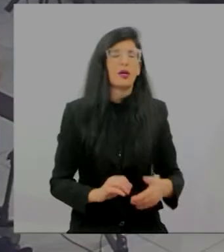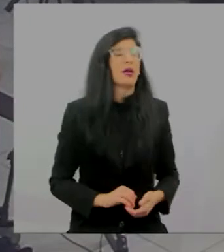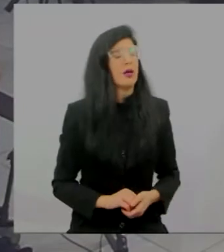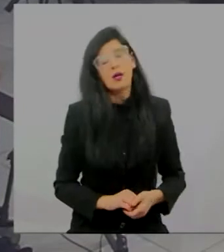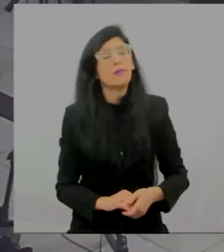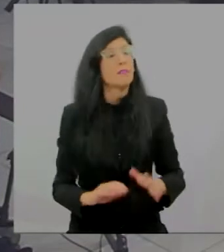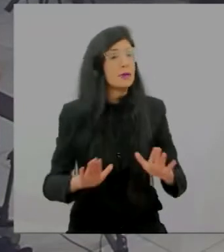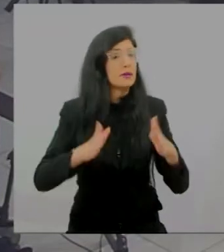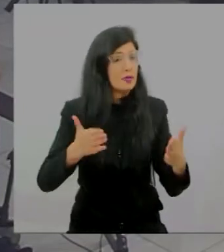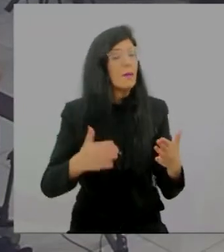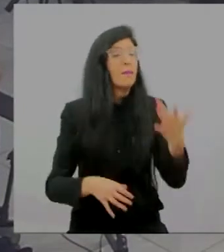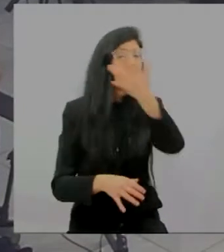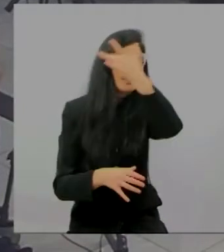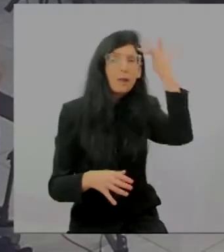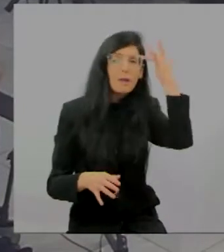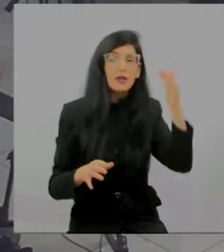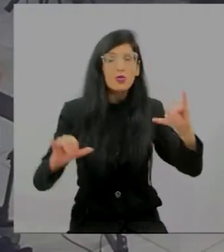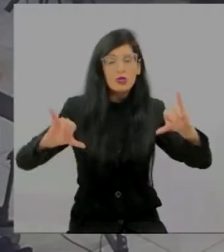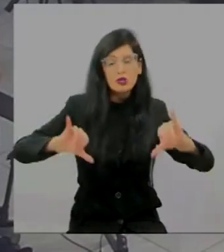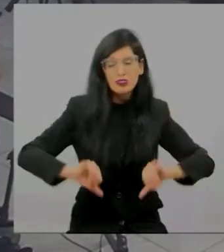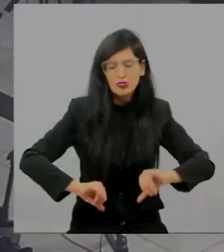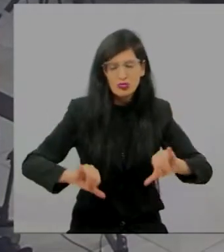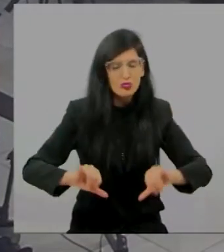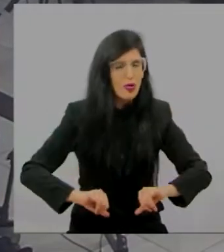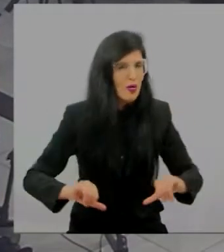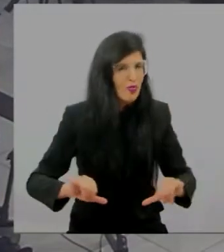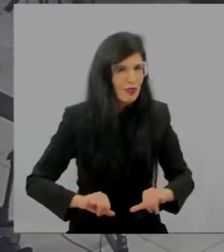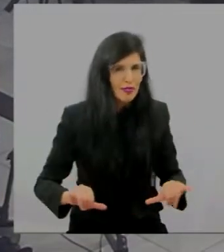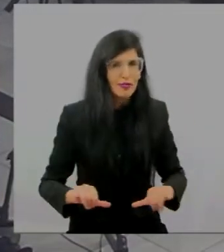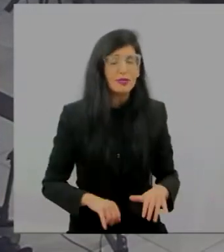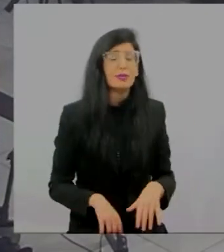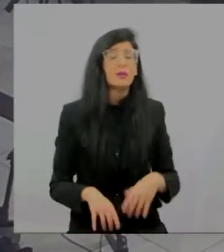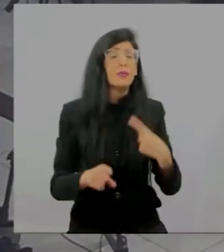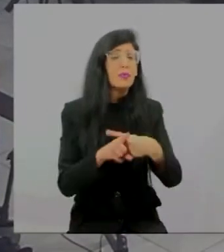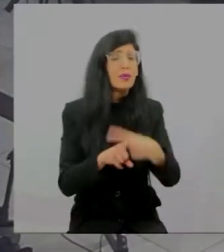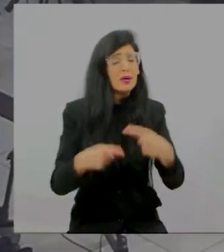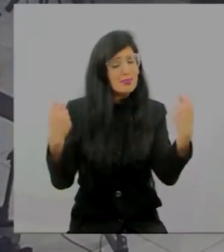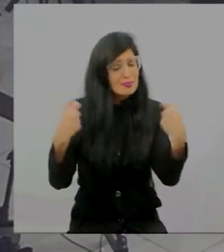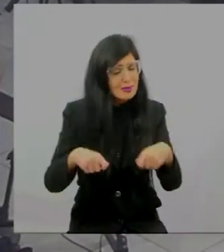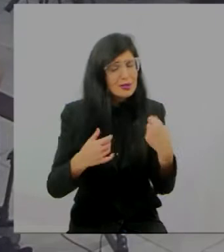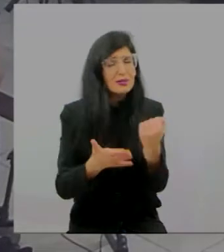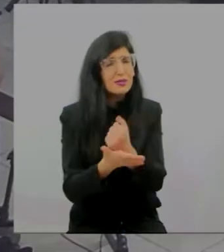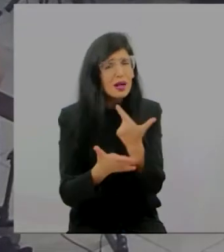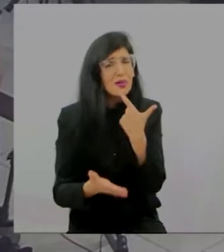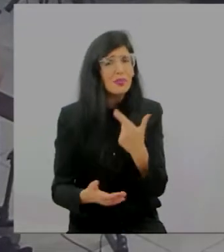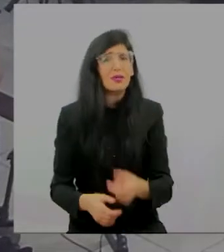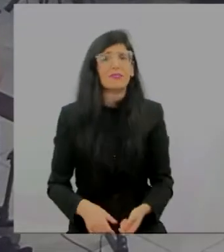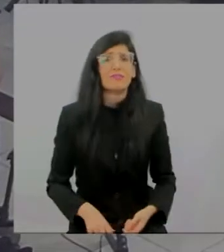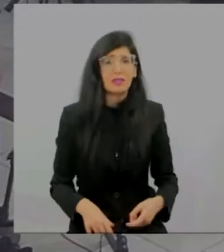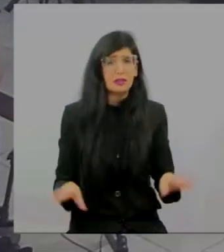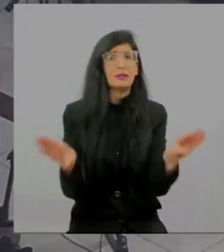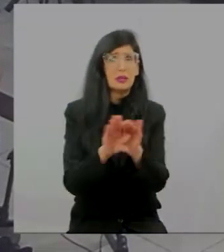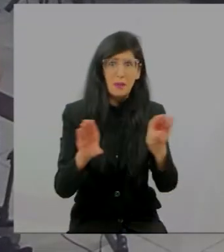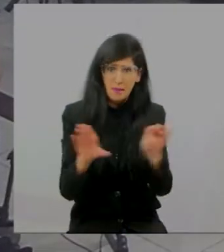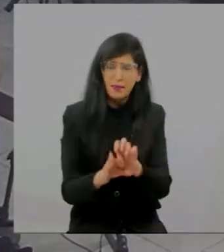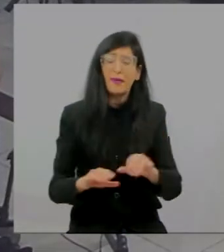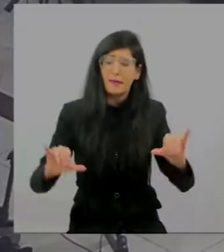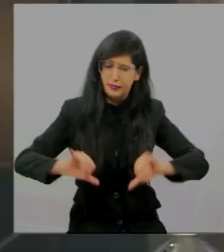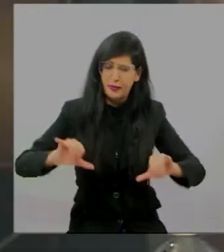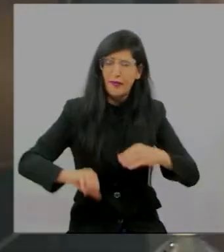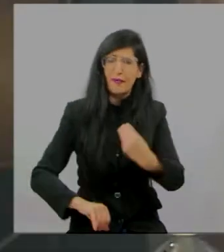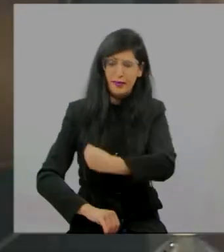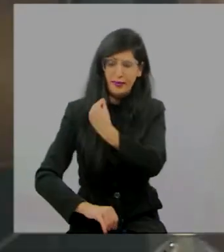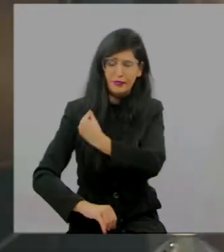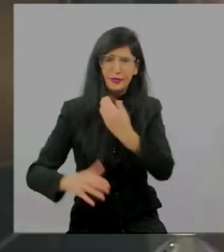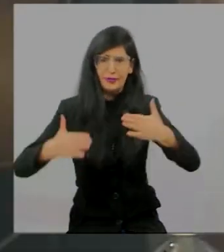do sofrimento das pessoas que fazem uso desse medicamento. E esse é um medicamento de alto custo